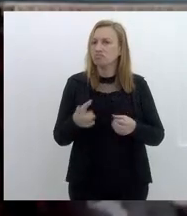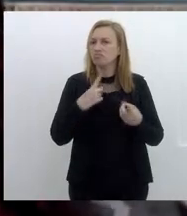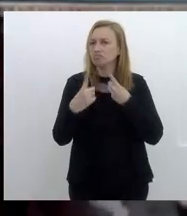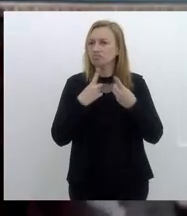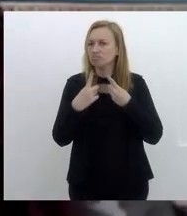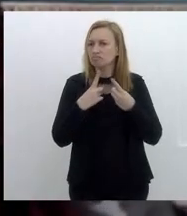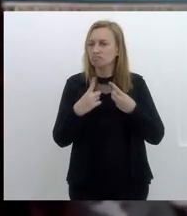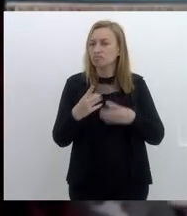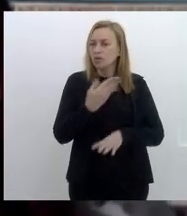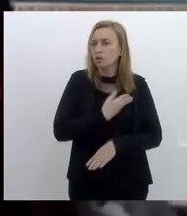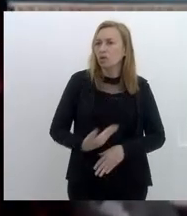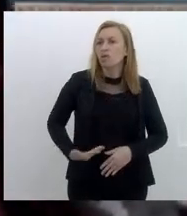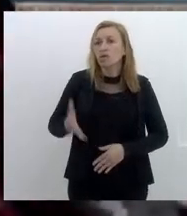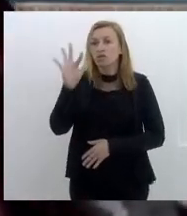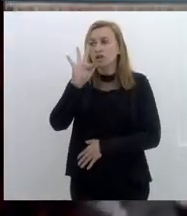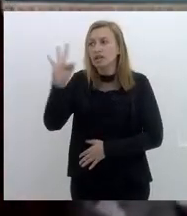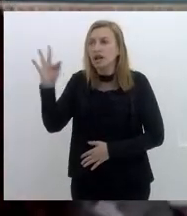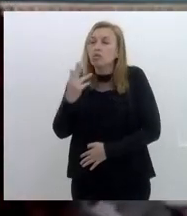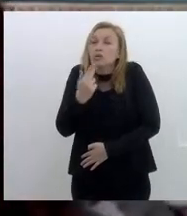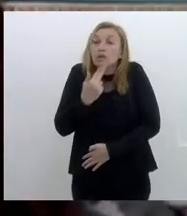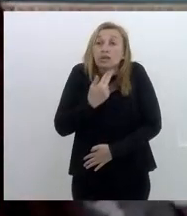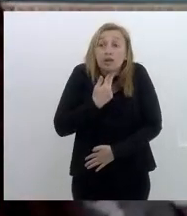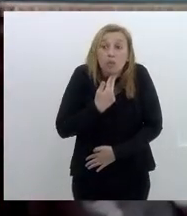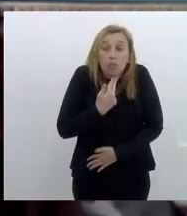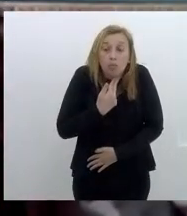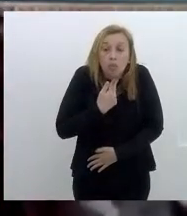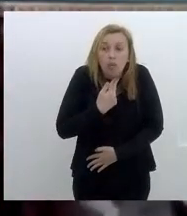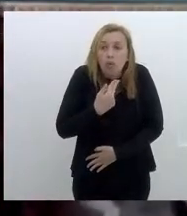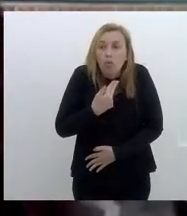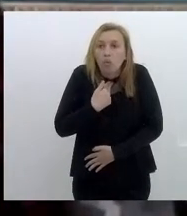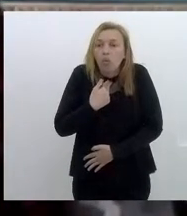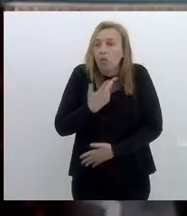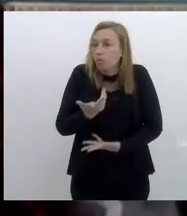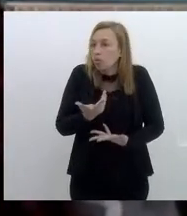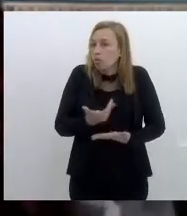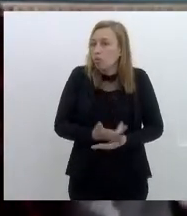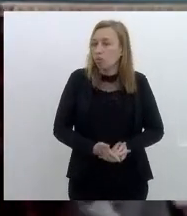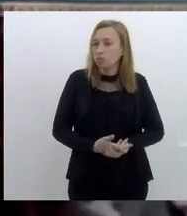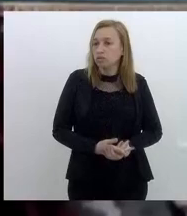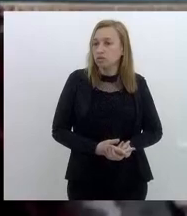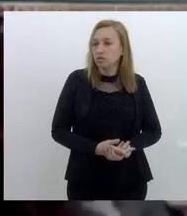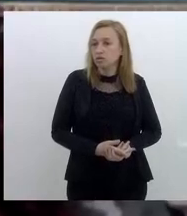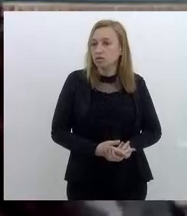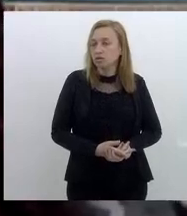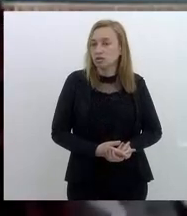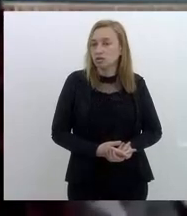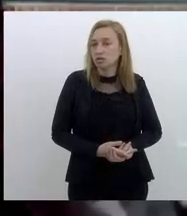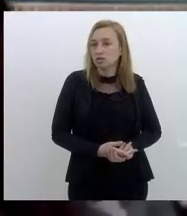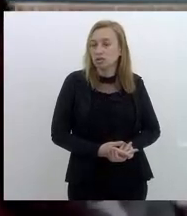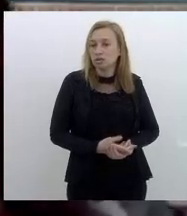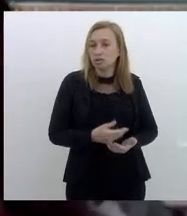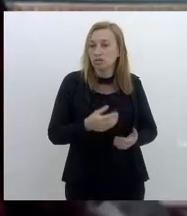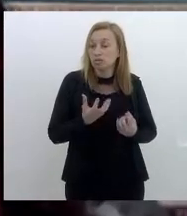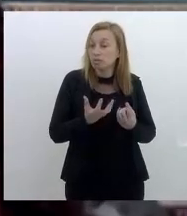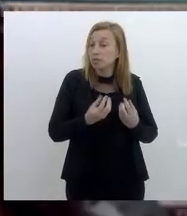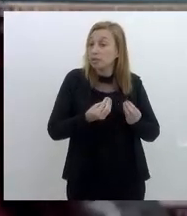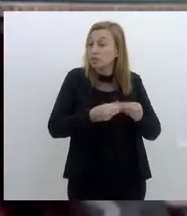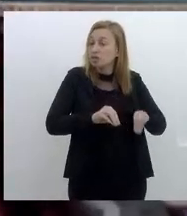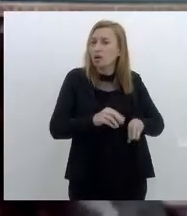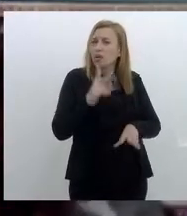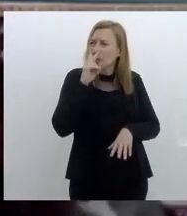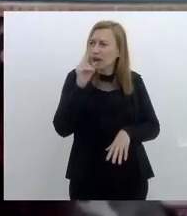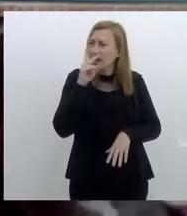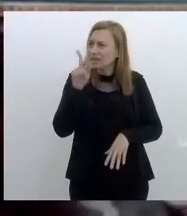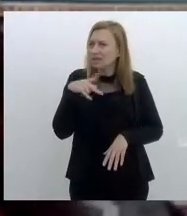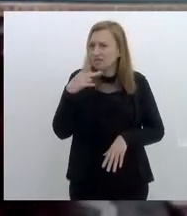o governo federal não pode nos colocar sob a égide do terror e o que me parece na sala